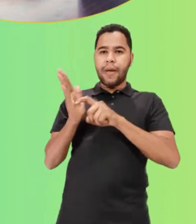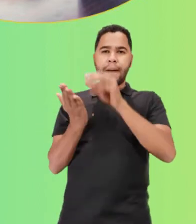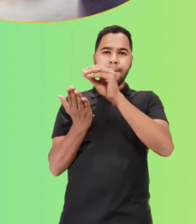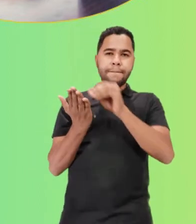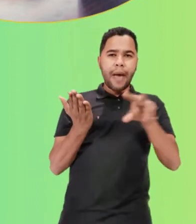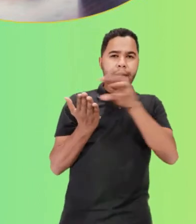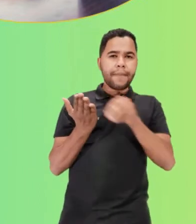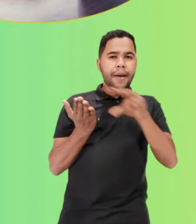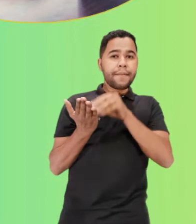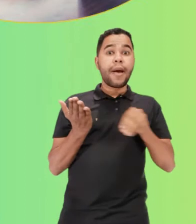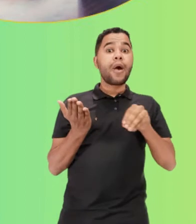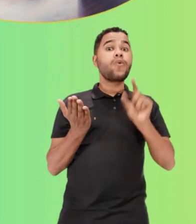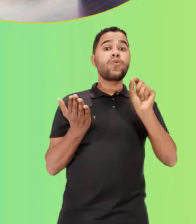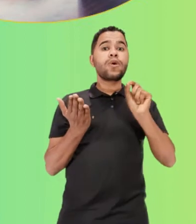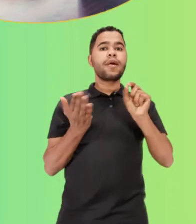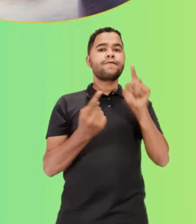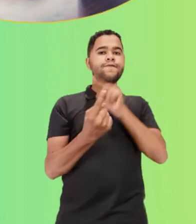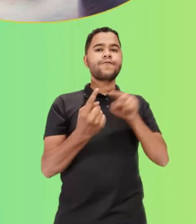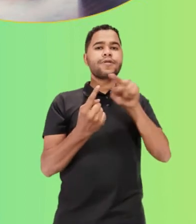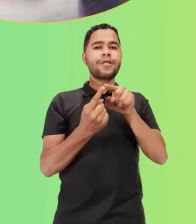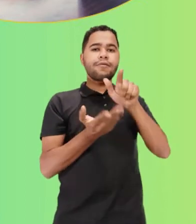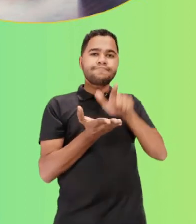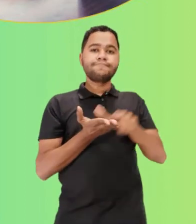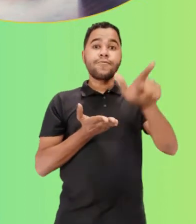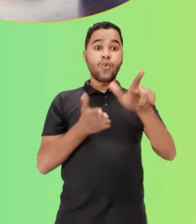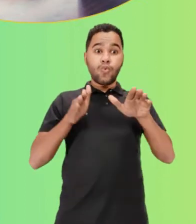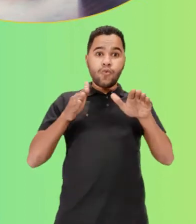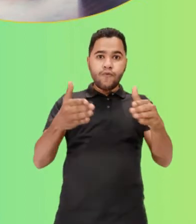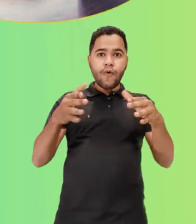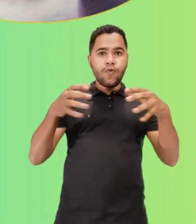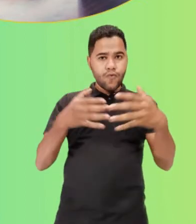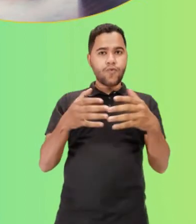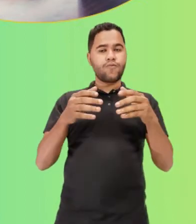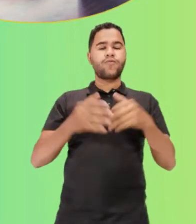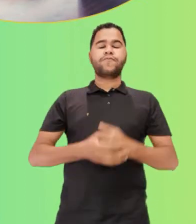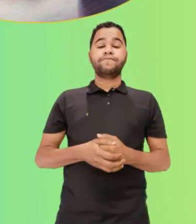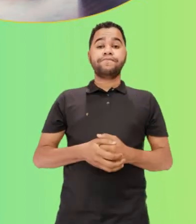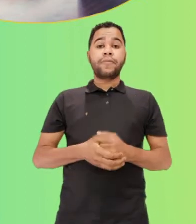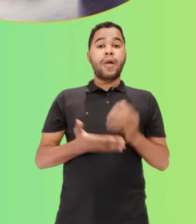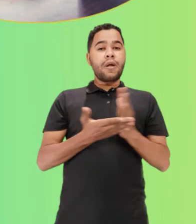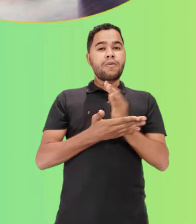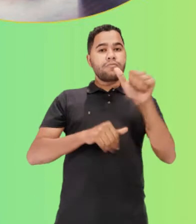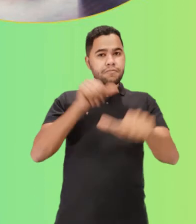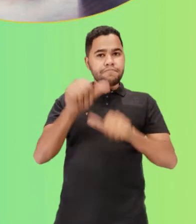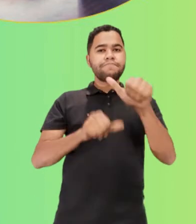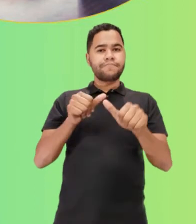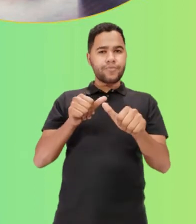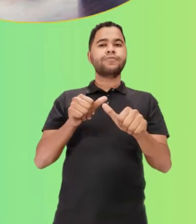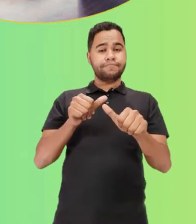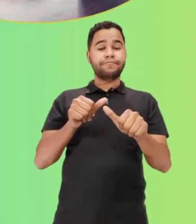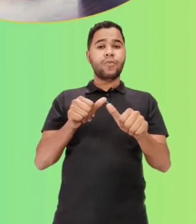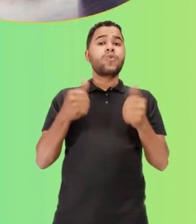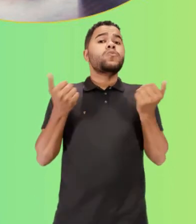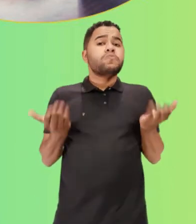retextualização ocorreu com a finalidade de publicação visando um público determinado. Assim, algumas mudanças foram